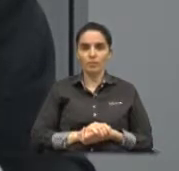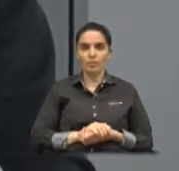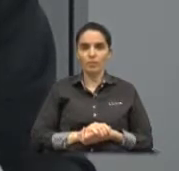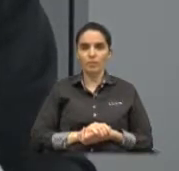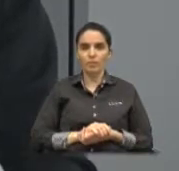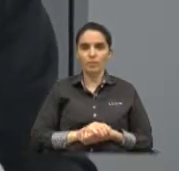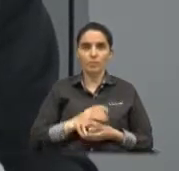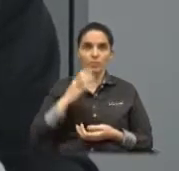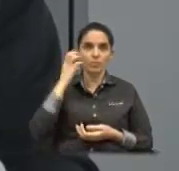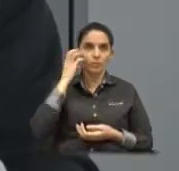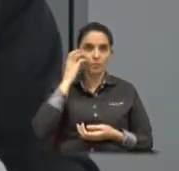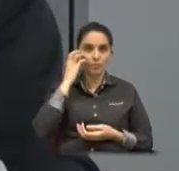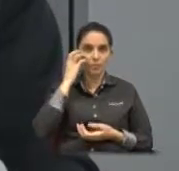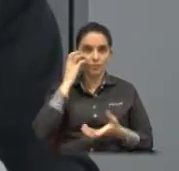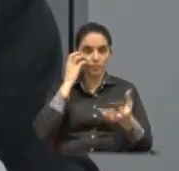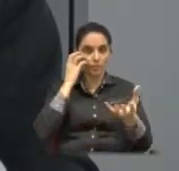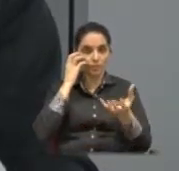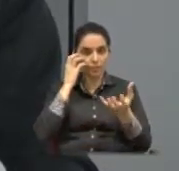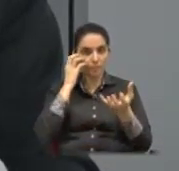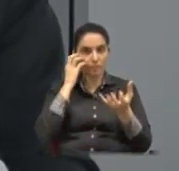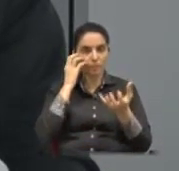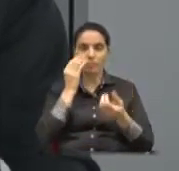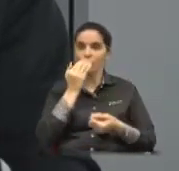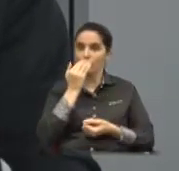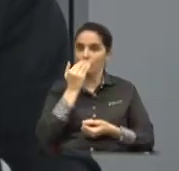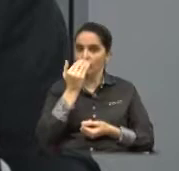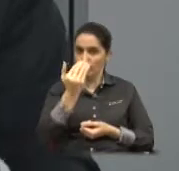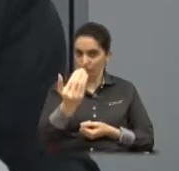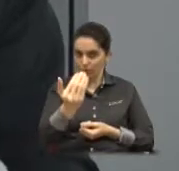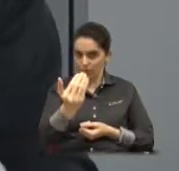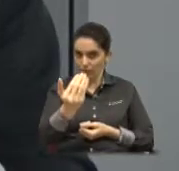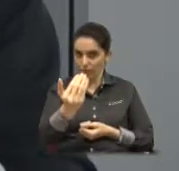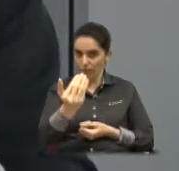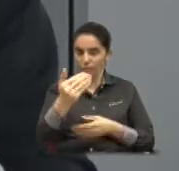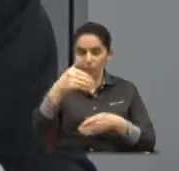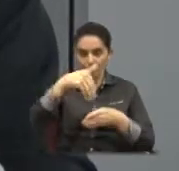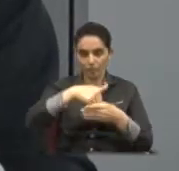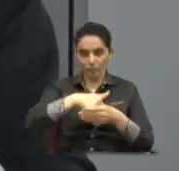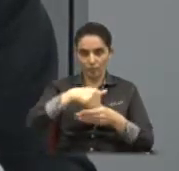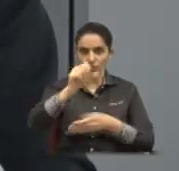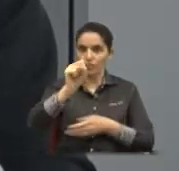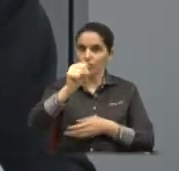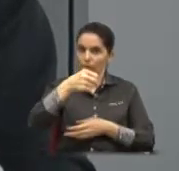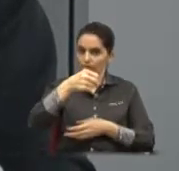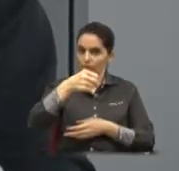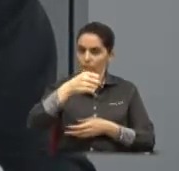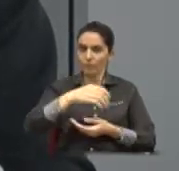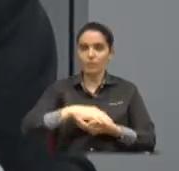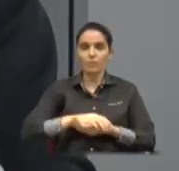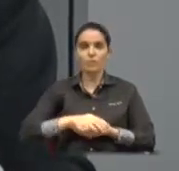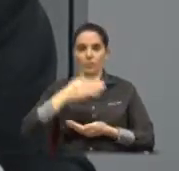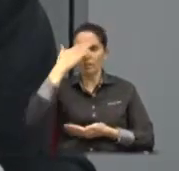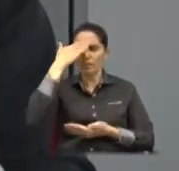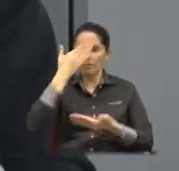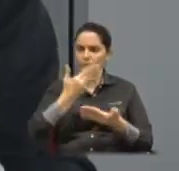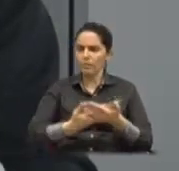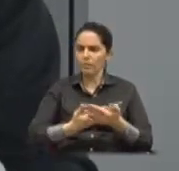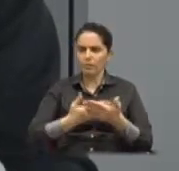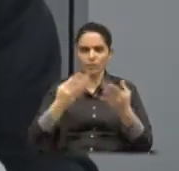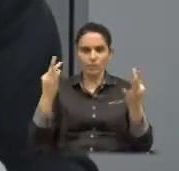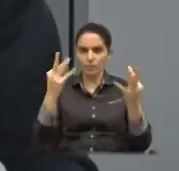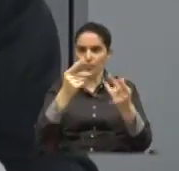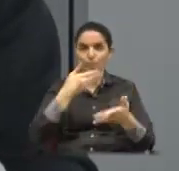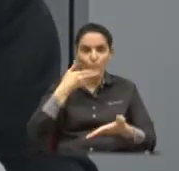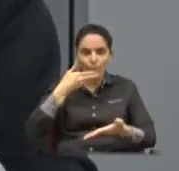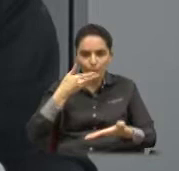Eu gostaria de pedir aqui, né, o apoio, gostaria de pedir o voto. Acredito que todos também estão pasmos